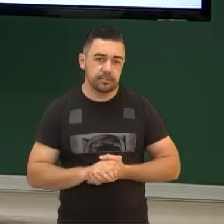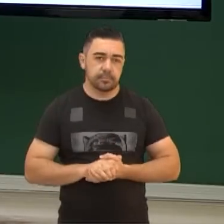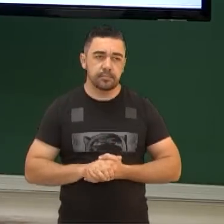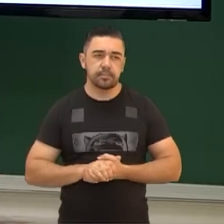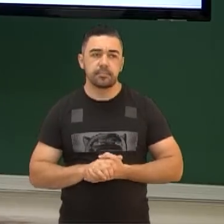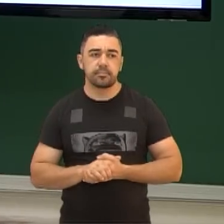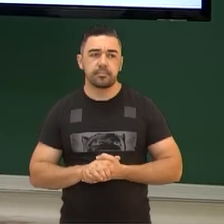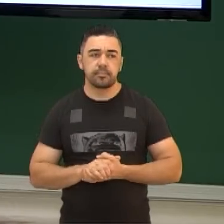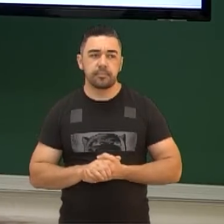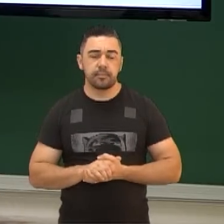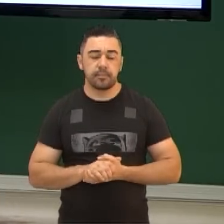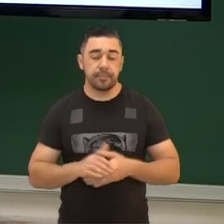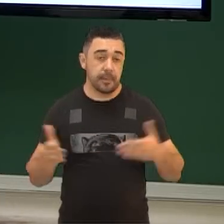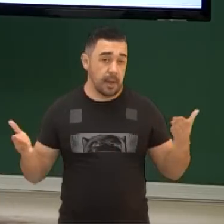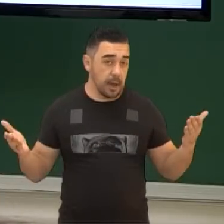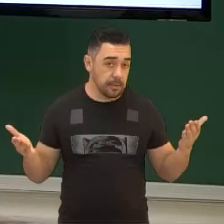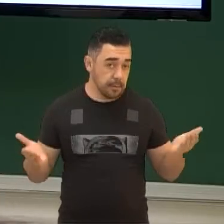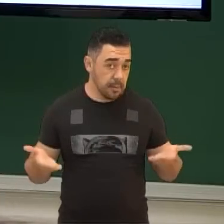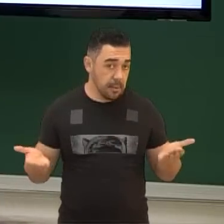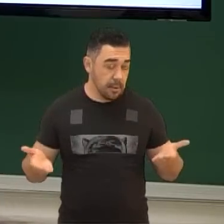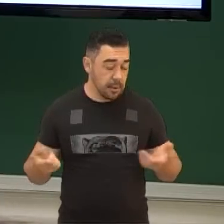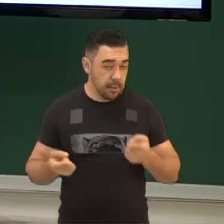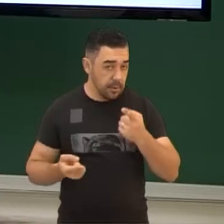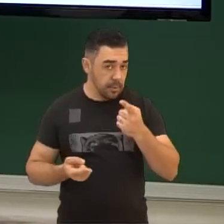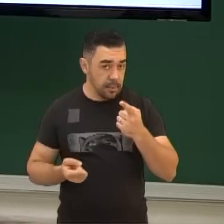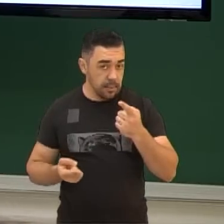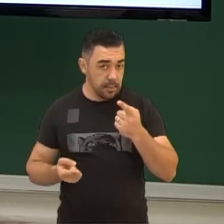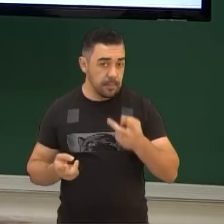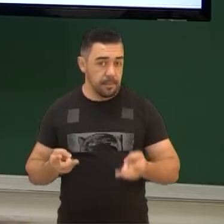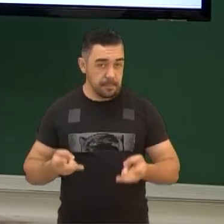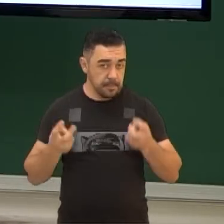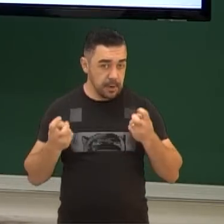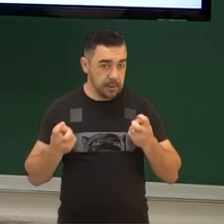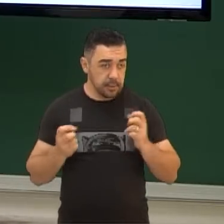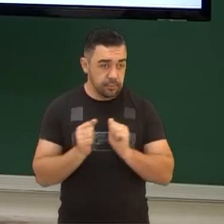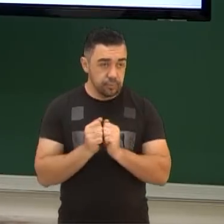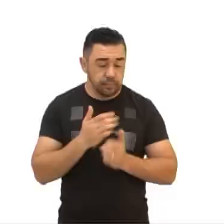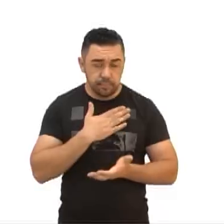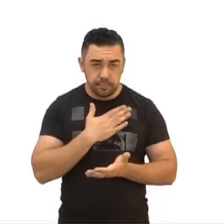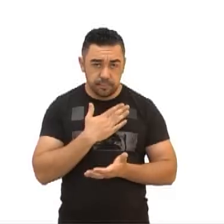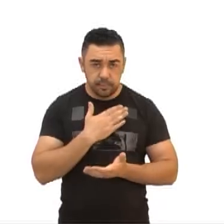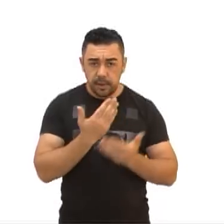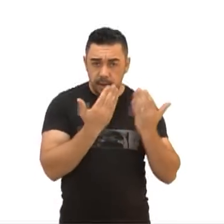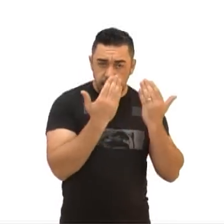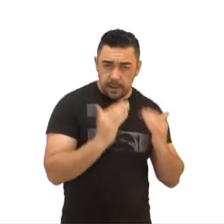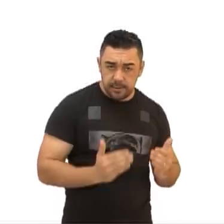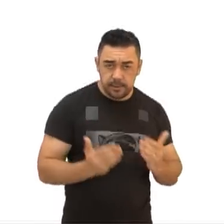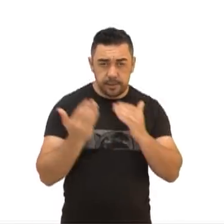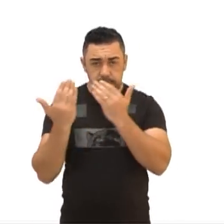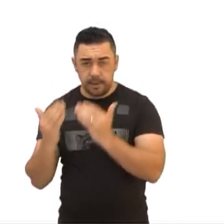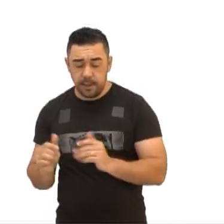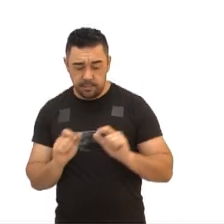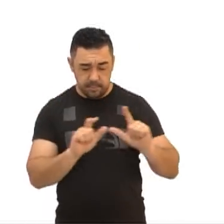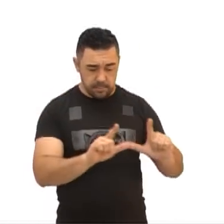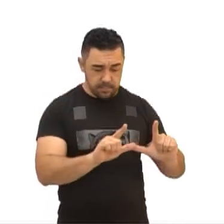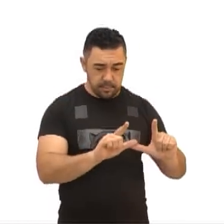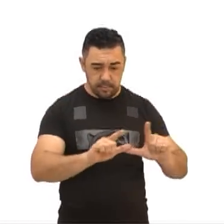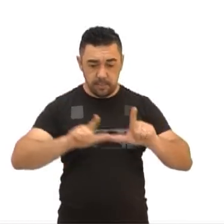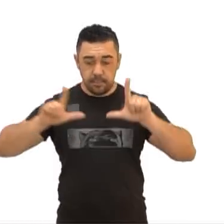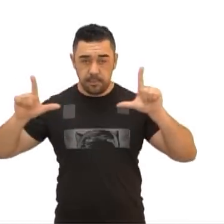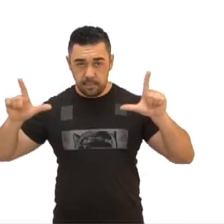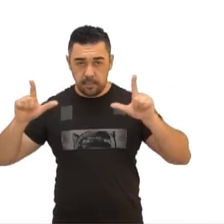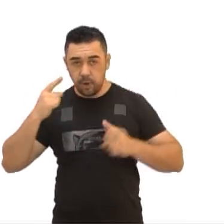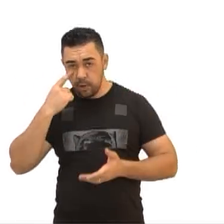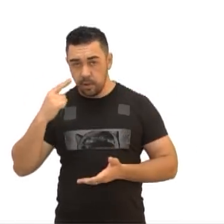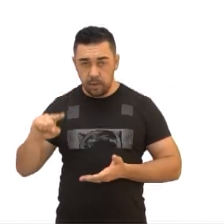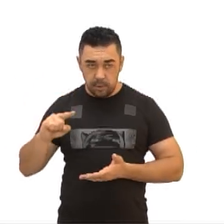isso. Agora, olha só, perceba aqui com a professora, olha só. Ao analisar a ampliação da figura da